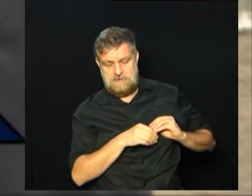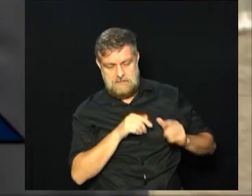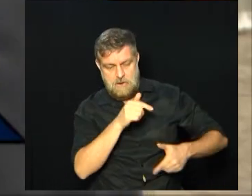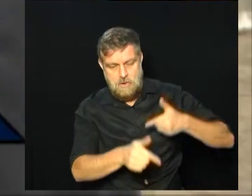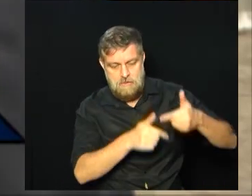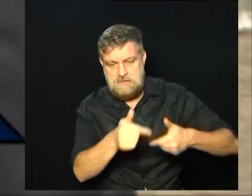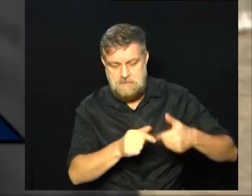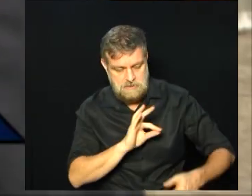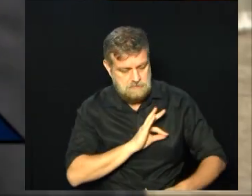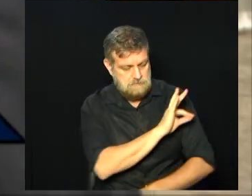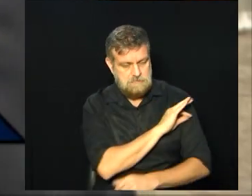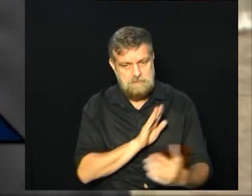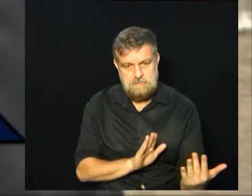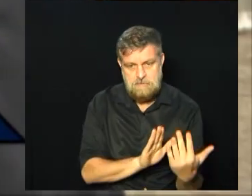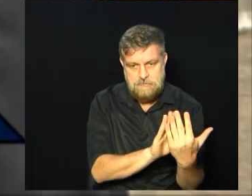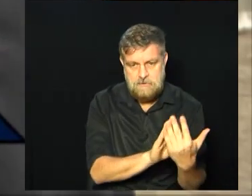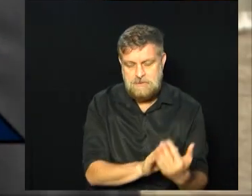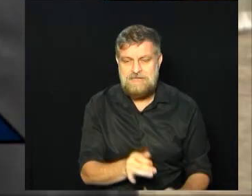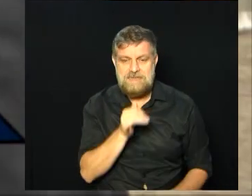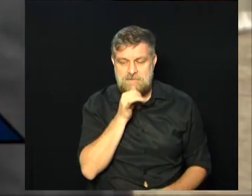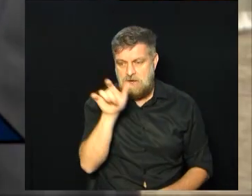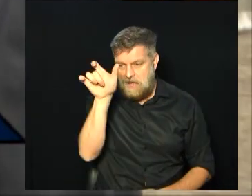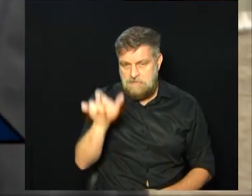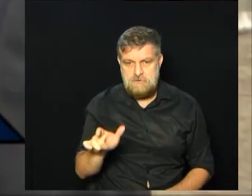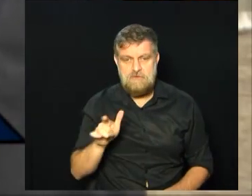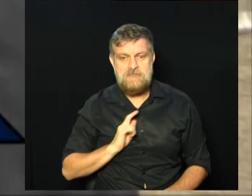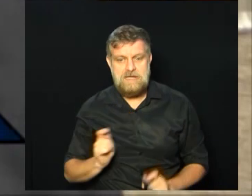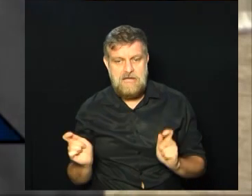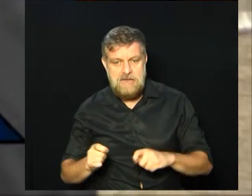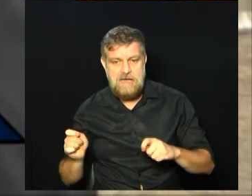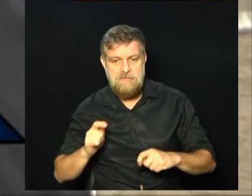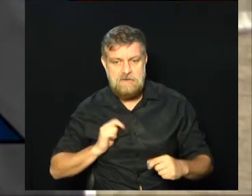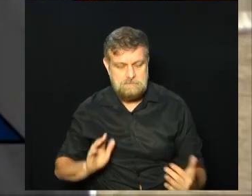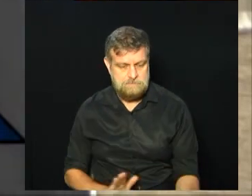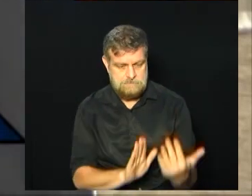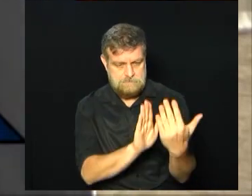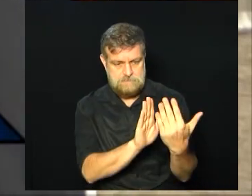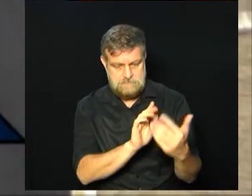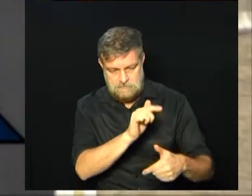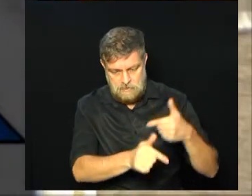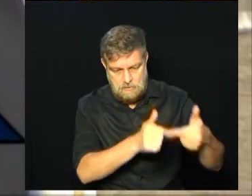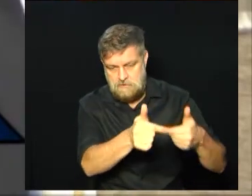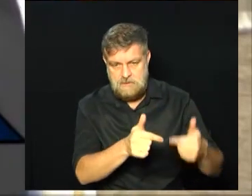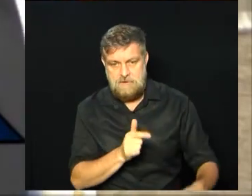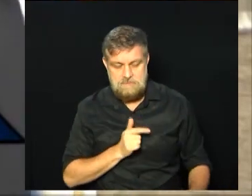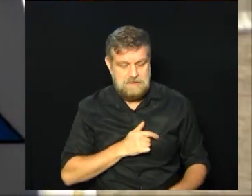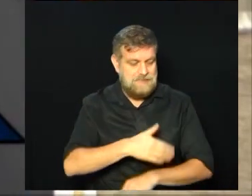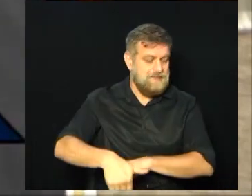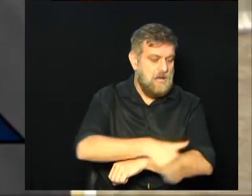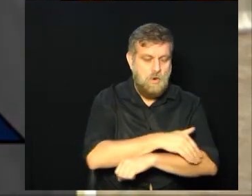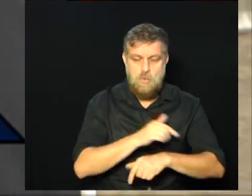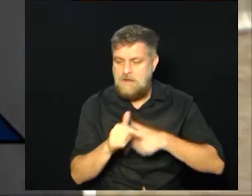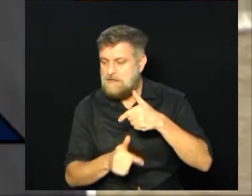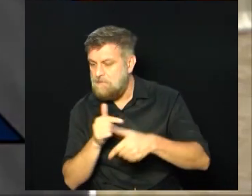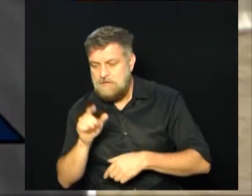operacionalidade ostensiva. É um adicional para aquele guarda municipal que está em condições de estar fazendo a operação ostensiva, que está na rua trabalhando todos